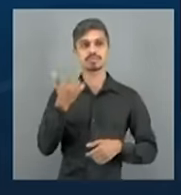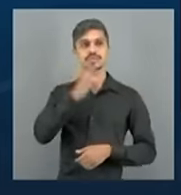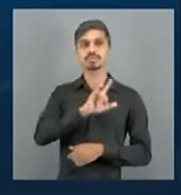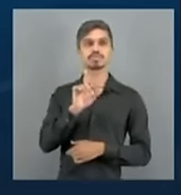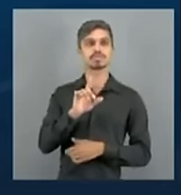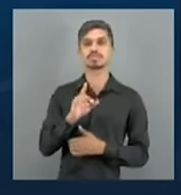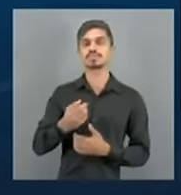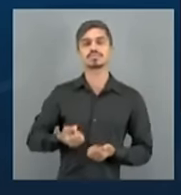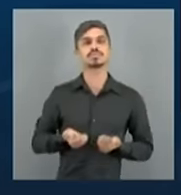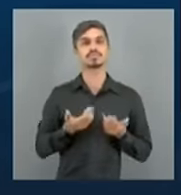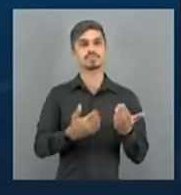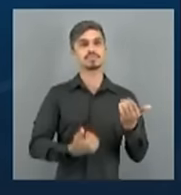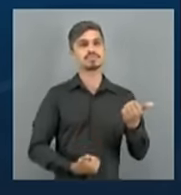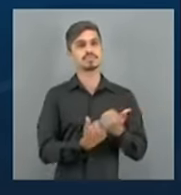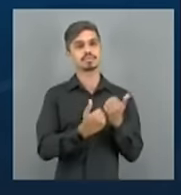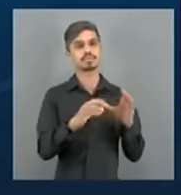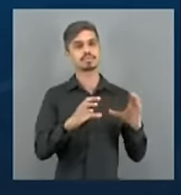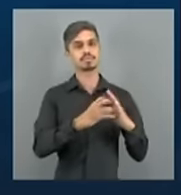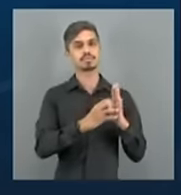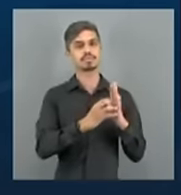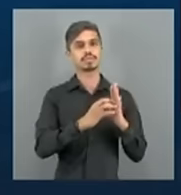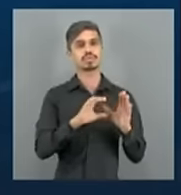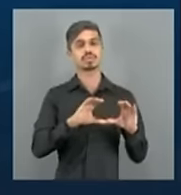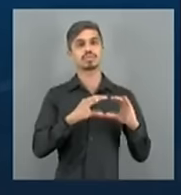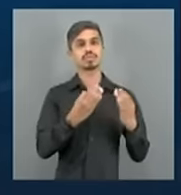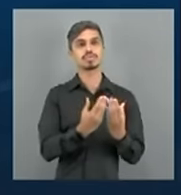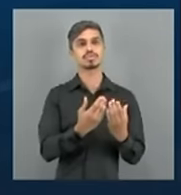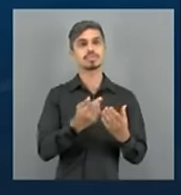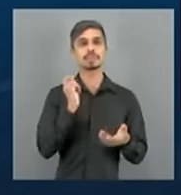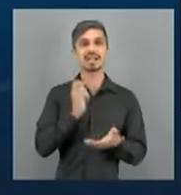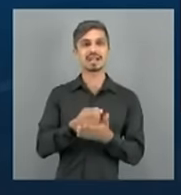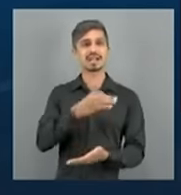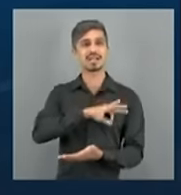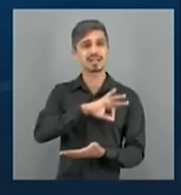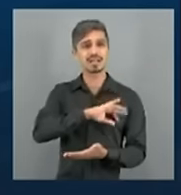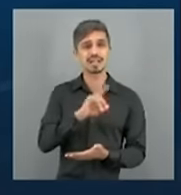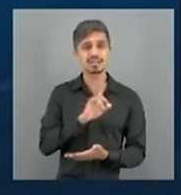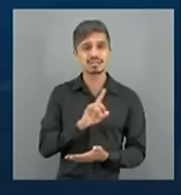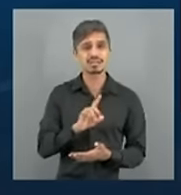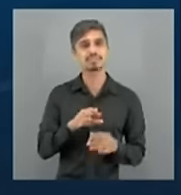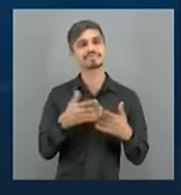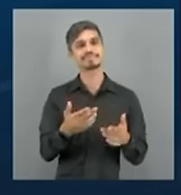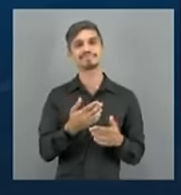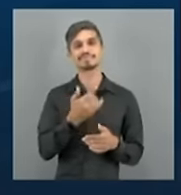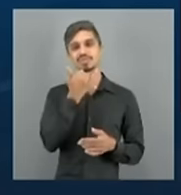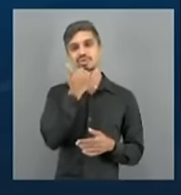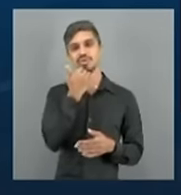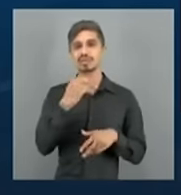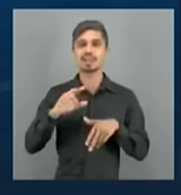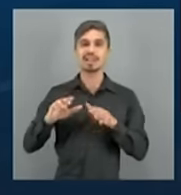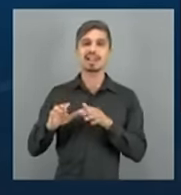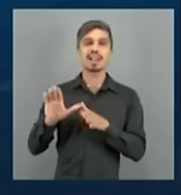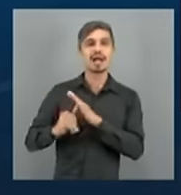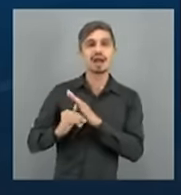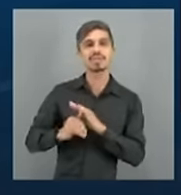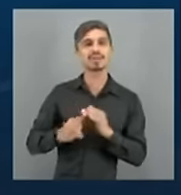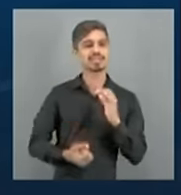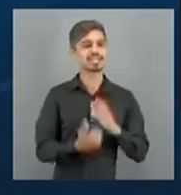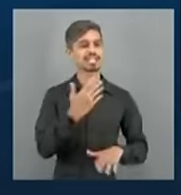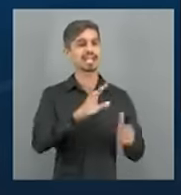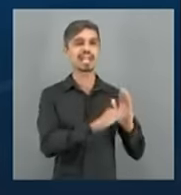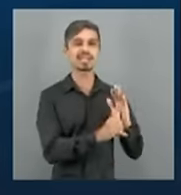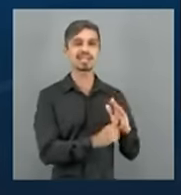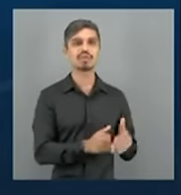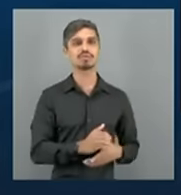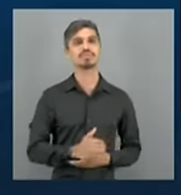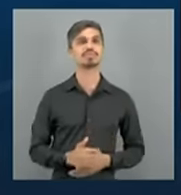para um clube. Os clubes não têm condições de pagar um salário. Desculpa, meu amigo, ladrão, a ocasião faz o ladrão. Infelizmente, vocês me dão brecha, eu vou